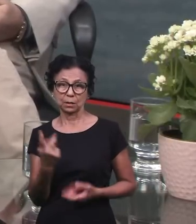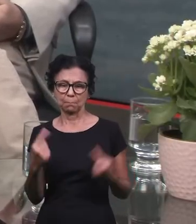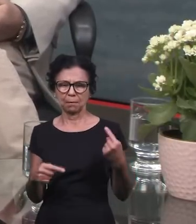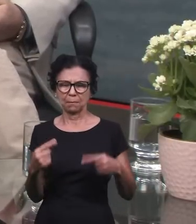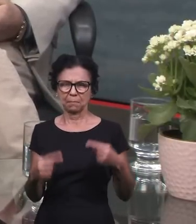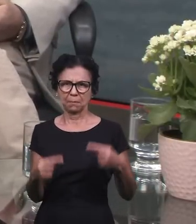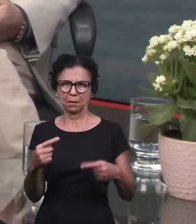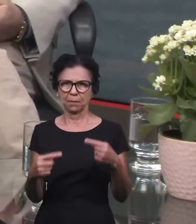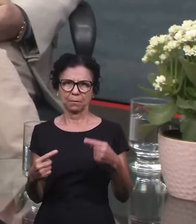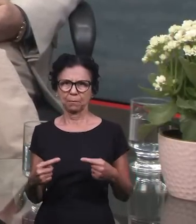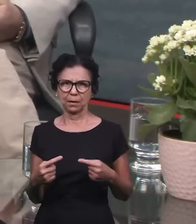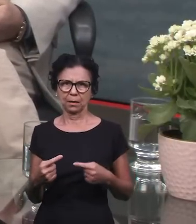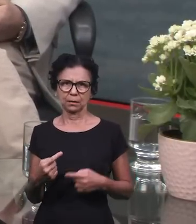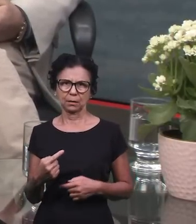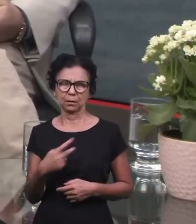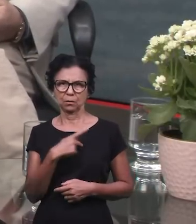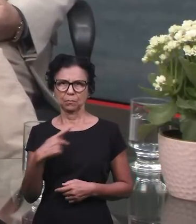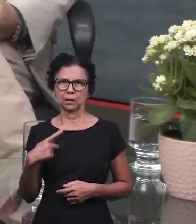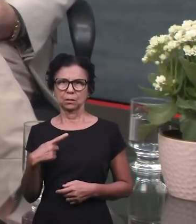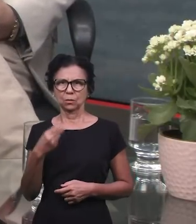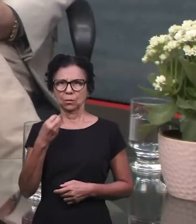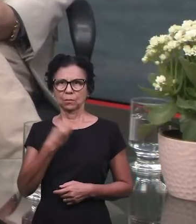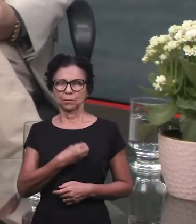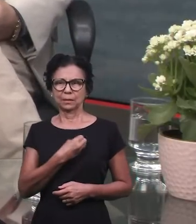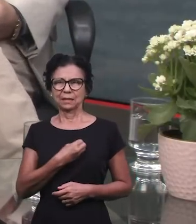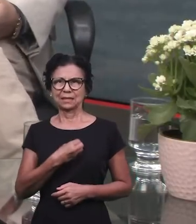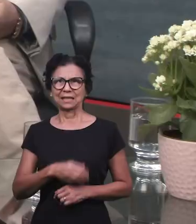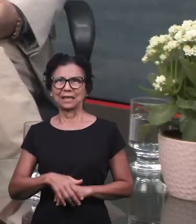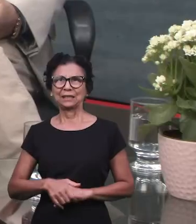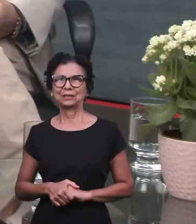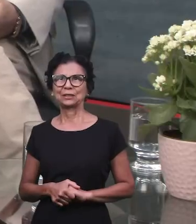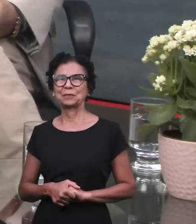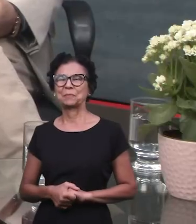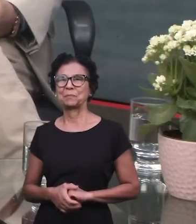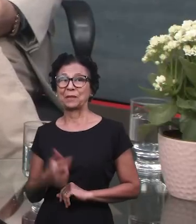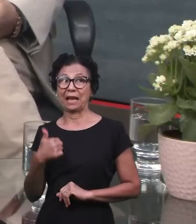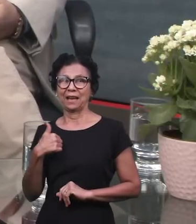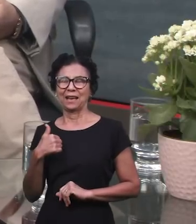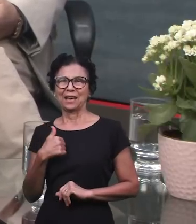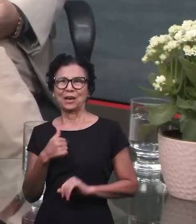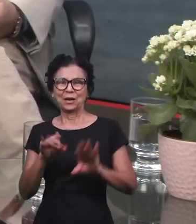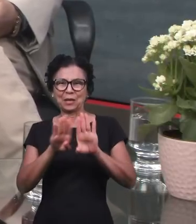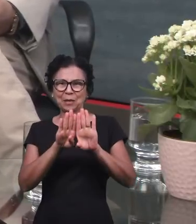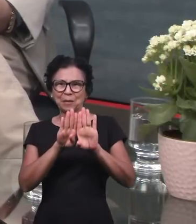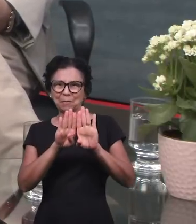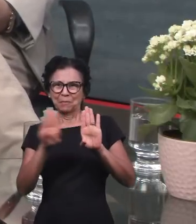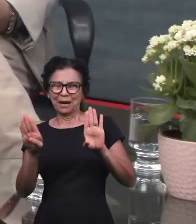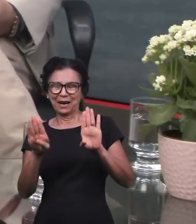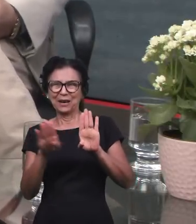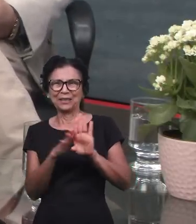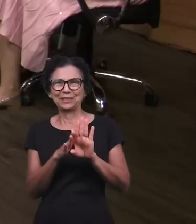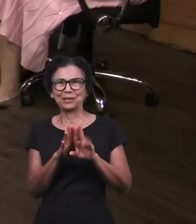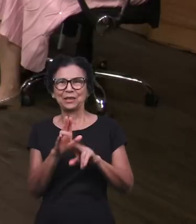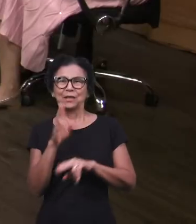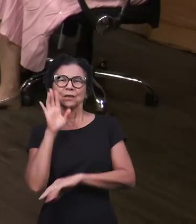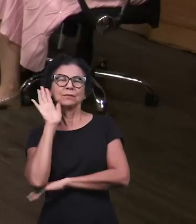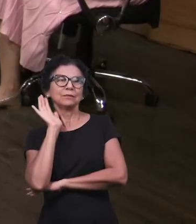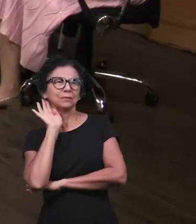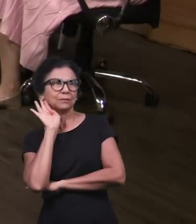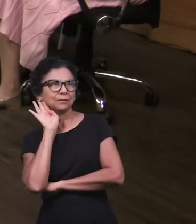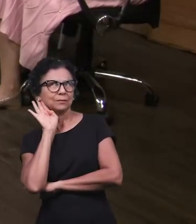outro. Nós fomos para o lado, eu confesso que eu sentei perto da porta, porque eu queria ouvir o barulho de um jogando o banco na cabeça do outro e tal.